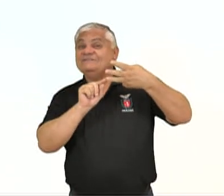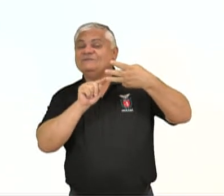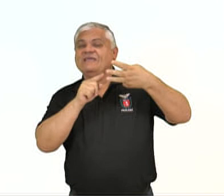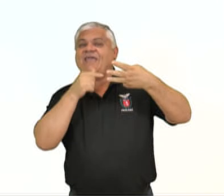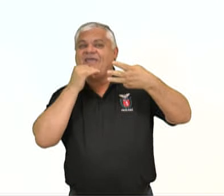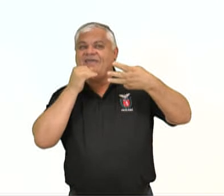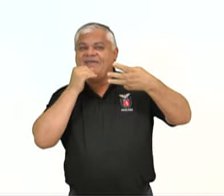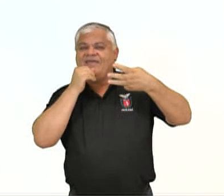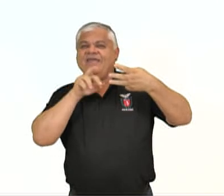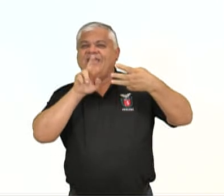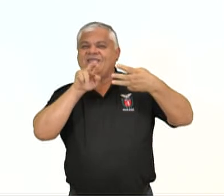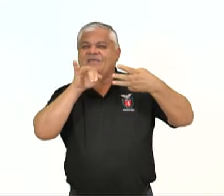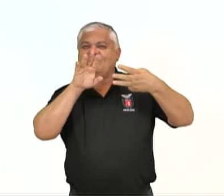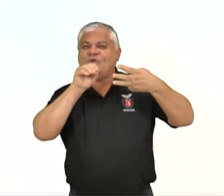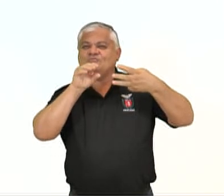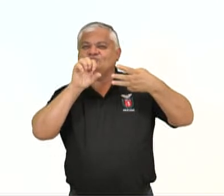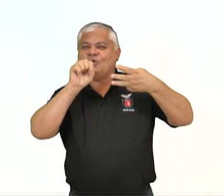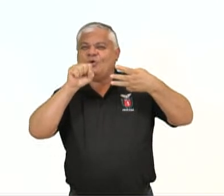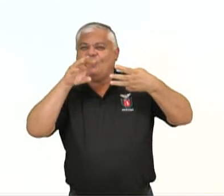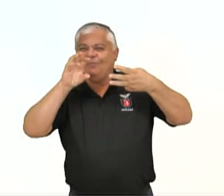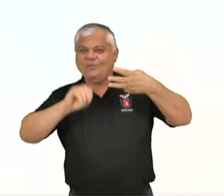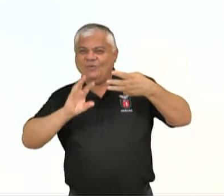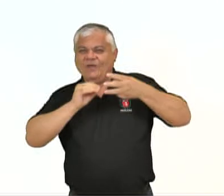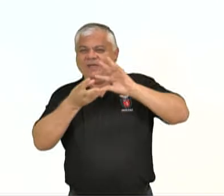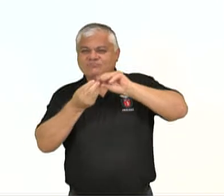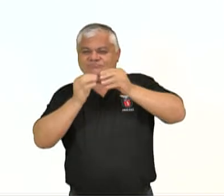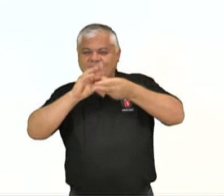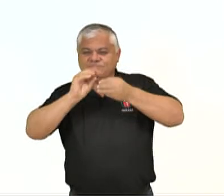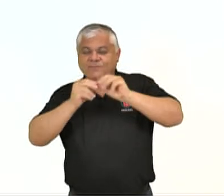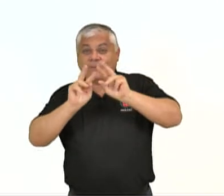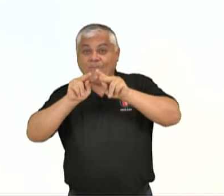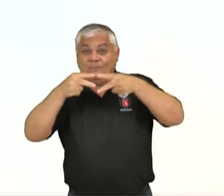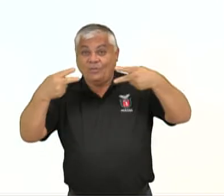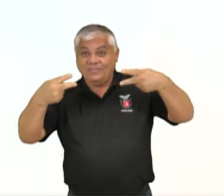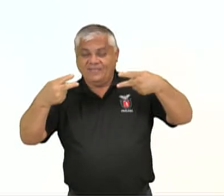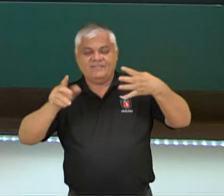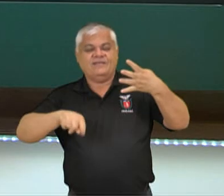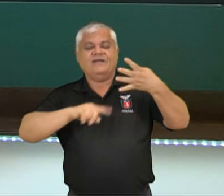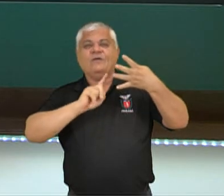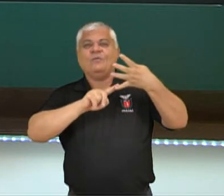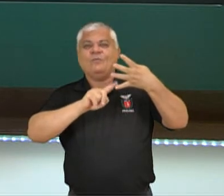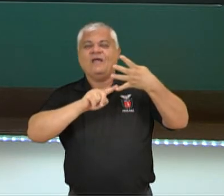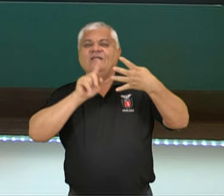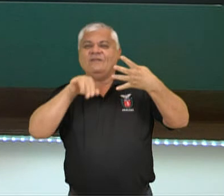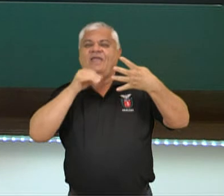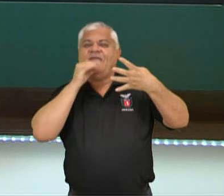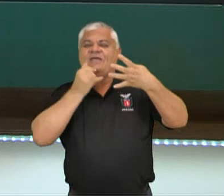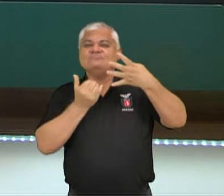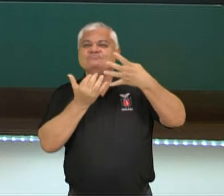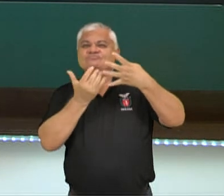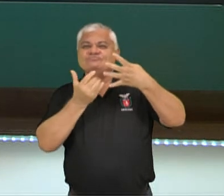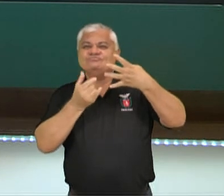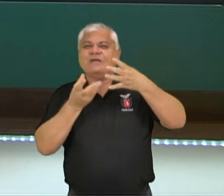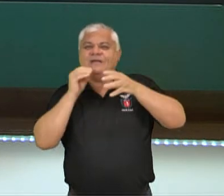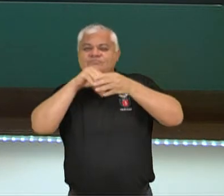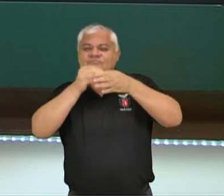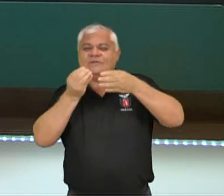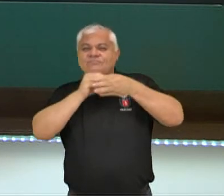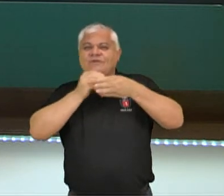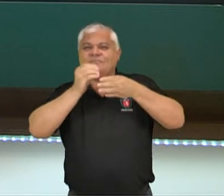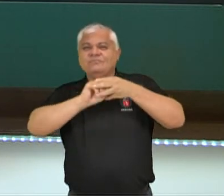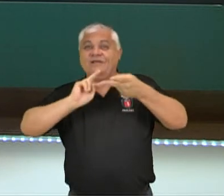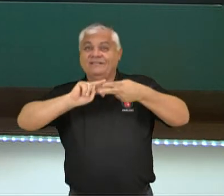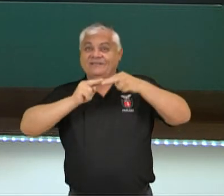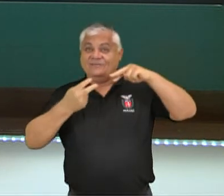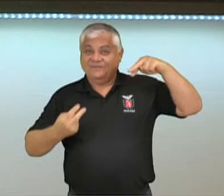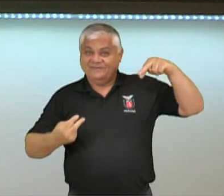são os ribossomos, que fazem, então, a síntese de proteínas. E a 4 são os centríolos, que segregam, então, o material genético durante